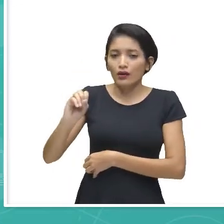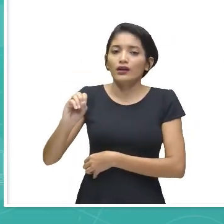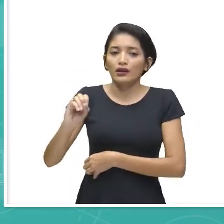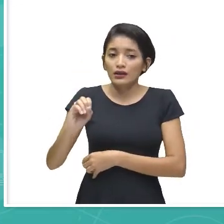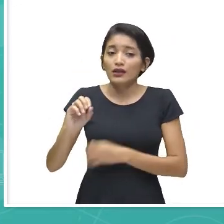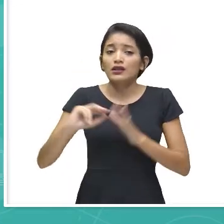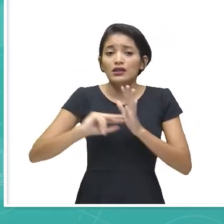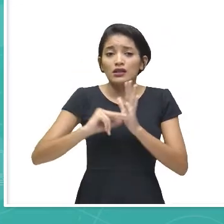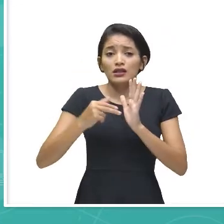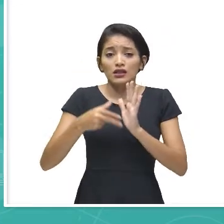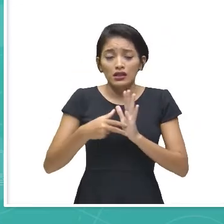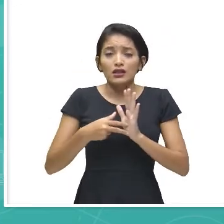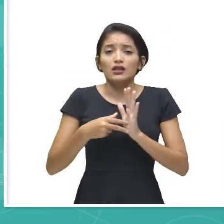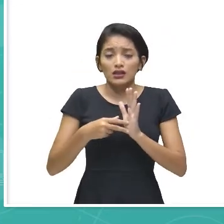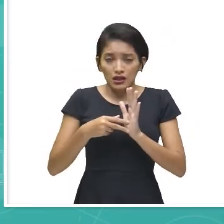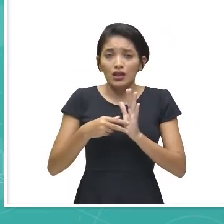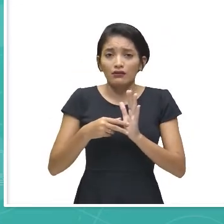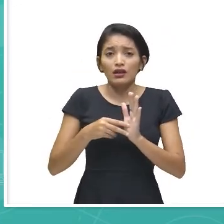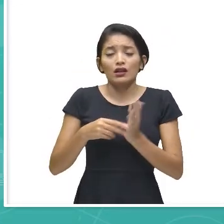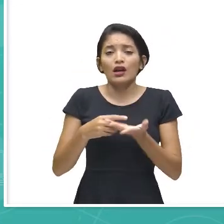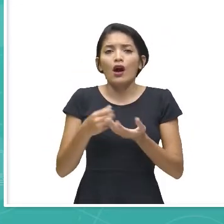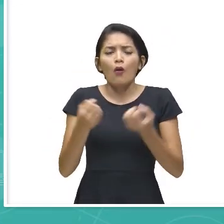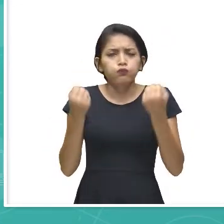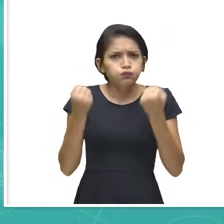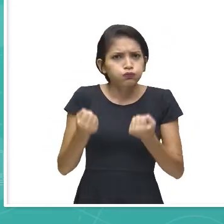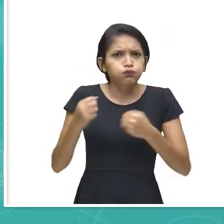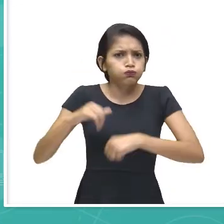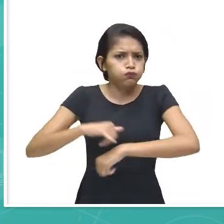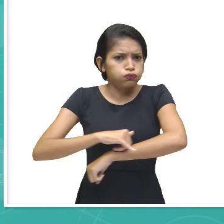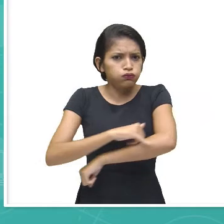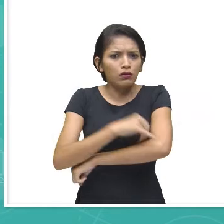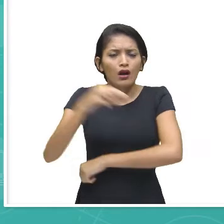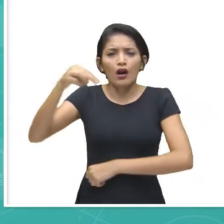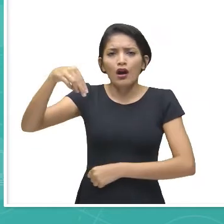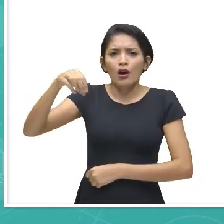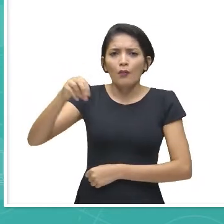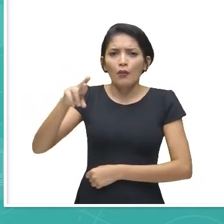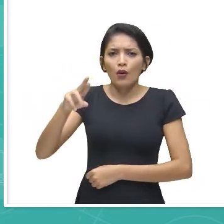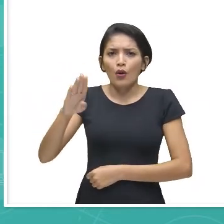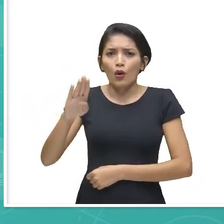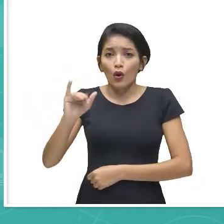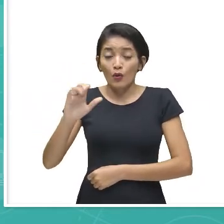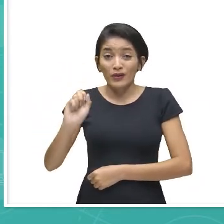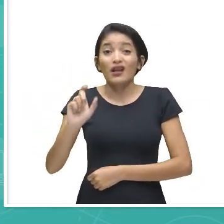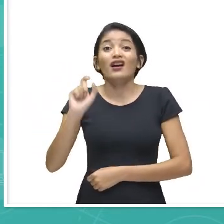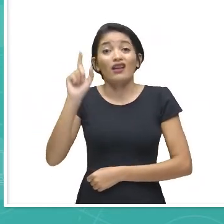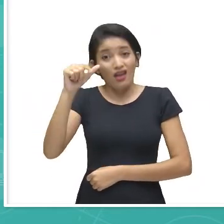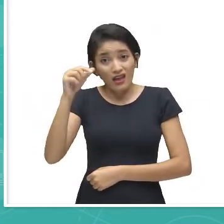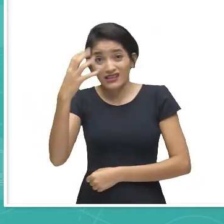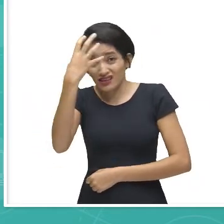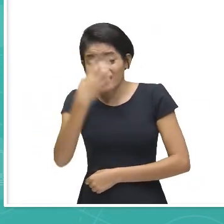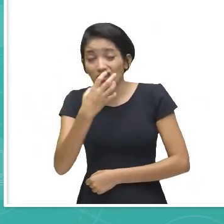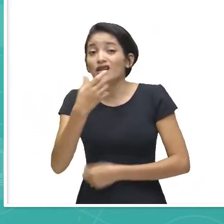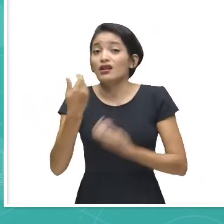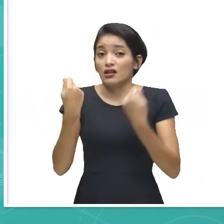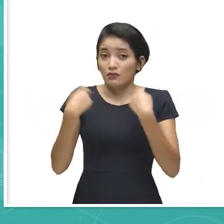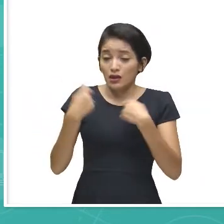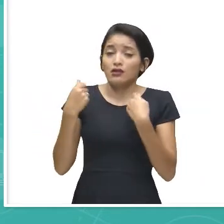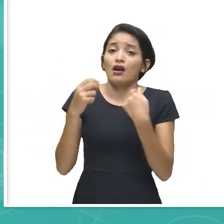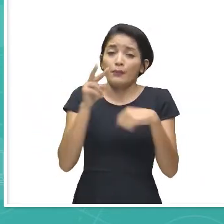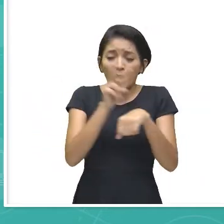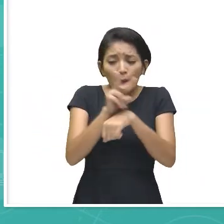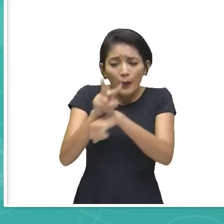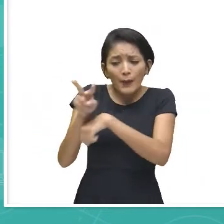que é a obesidade mórbida. E aí é uma obesidade muito séria, que você vai precisar do auxílio de